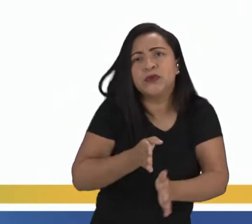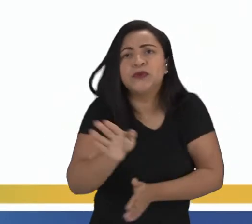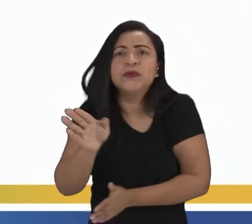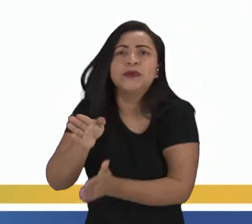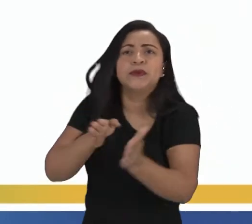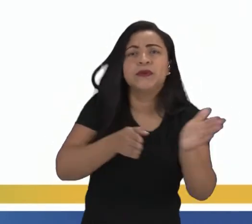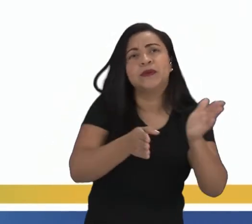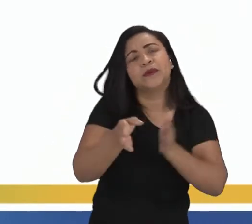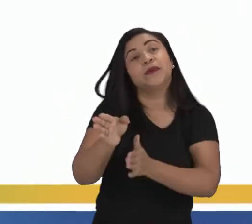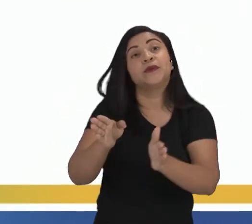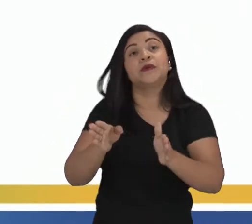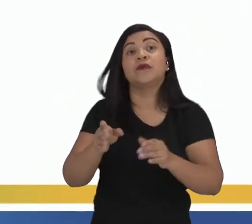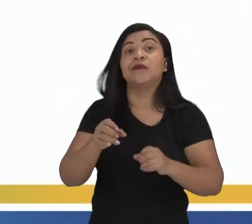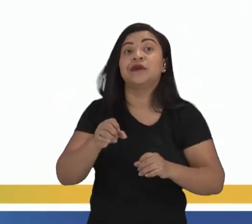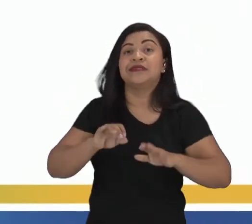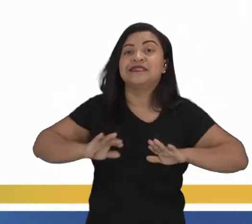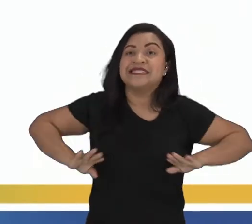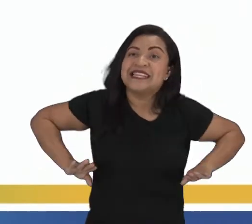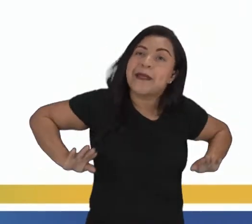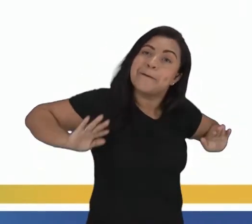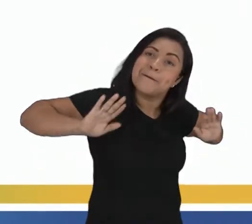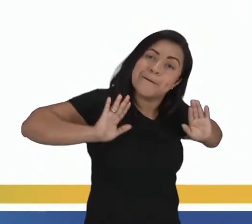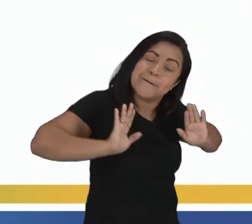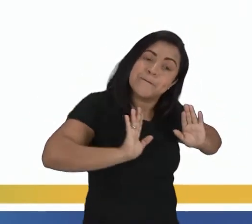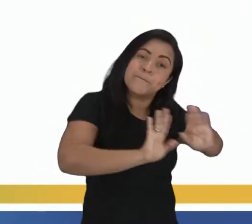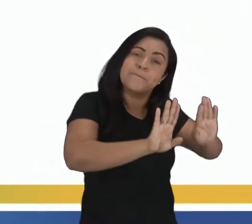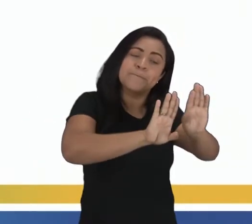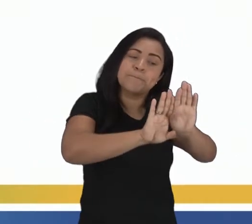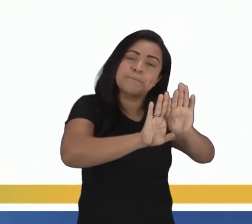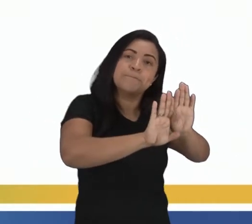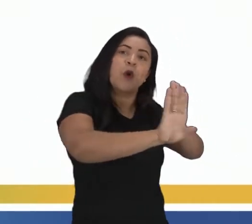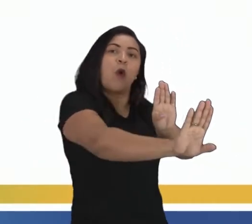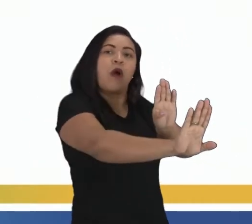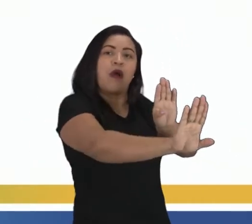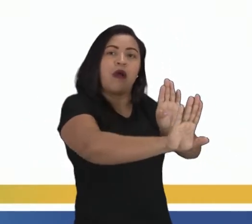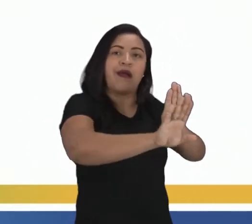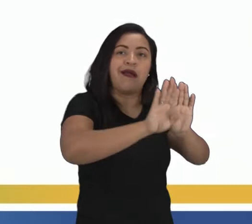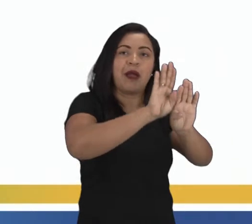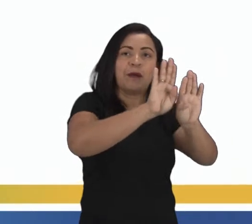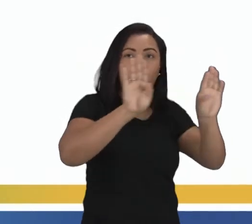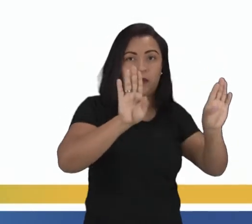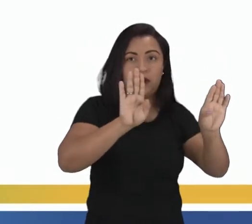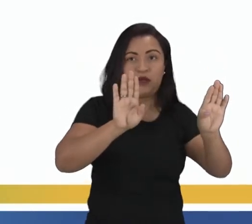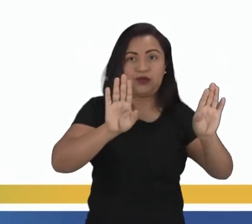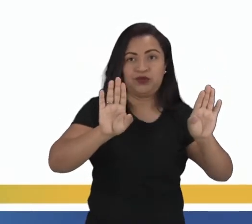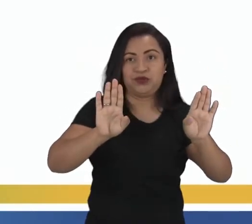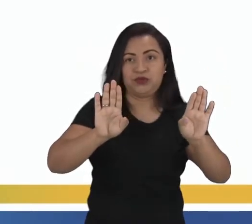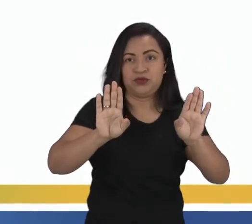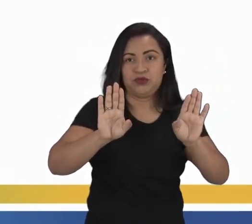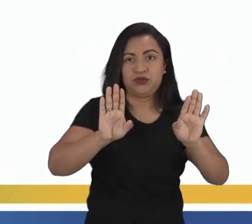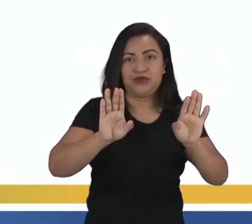é, ele acelera-se ao empurrar essa parede com as mãos. O resultado da reação da